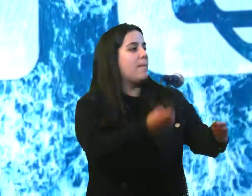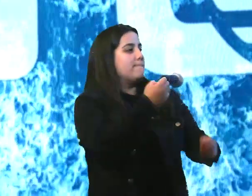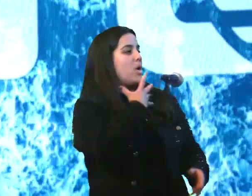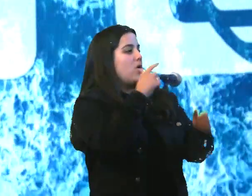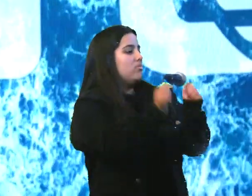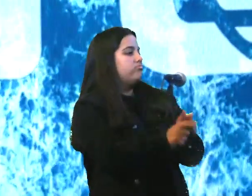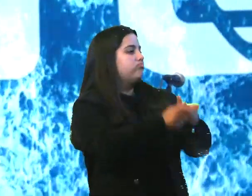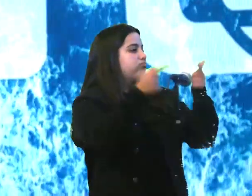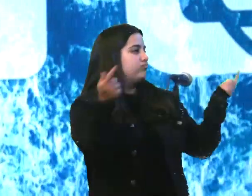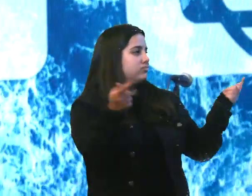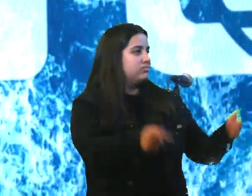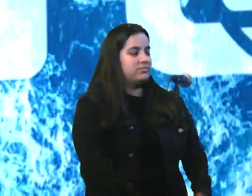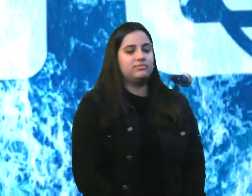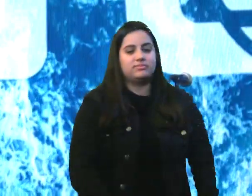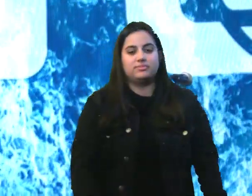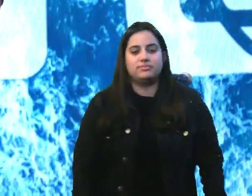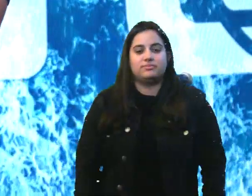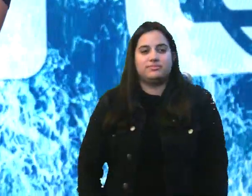sorte.